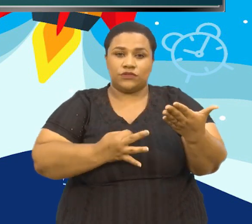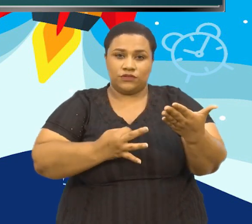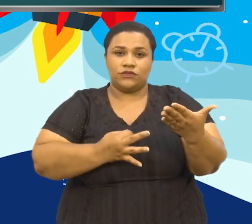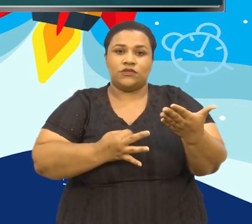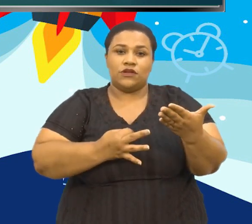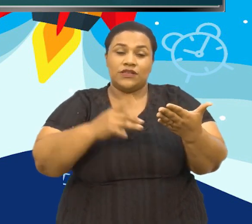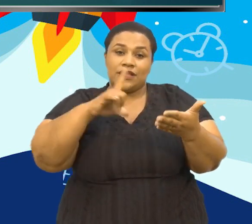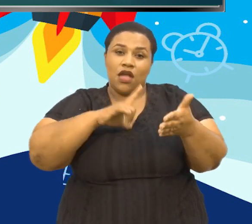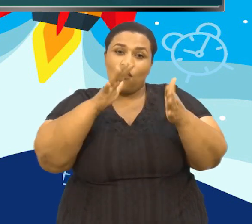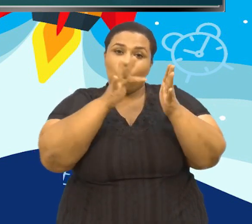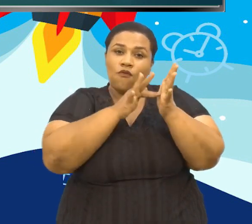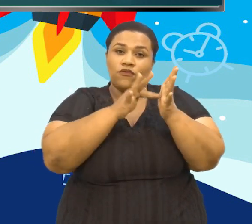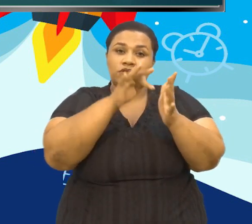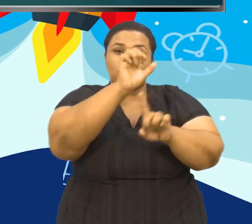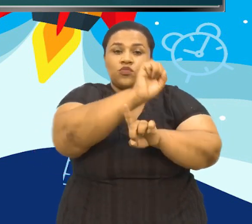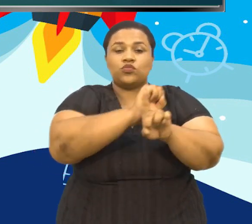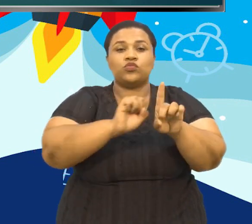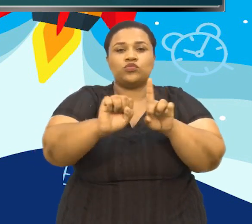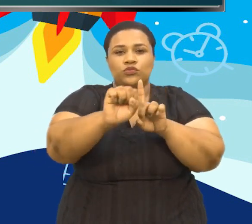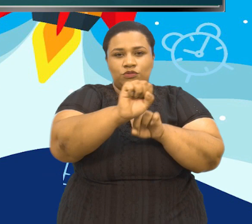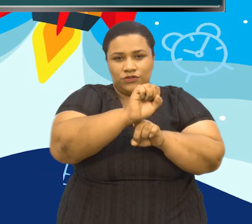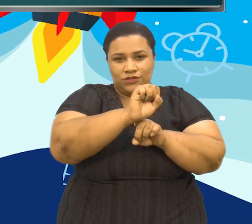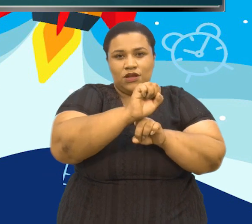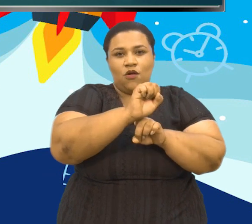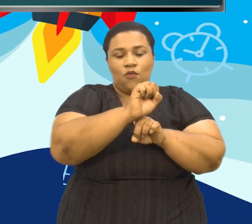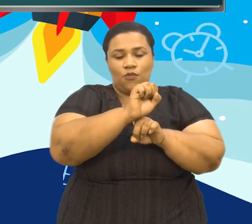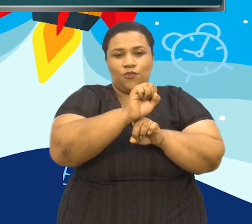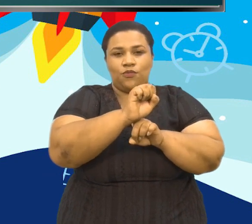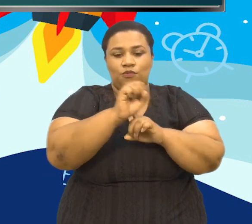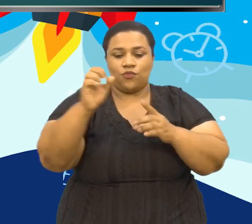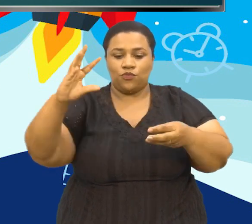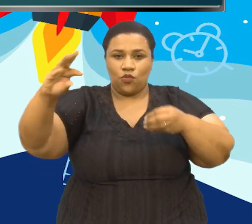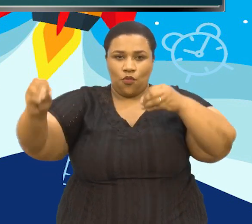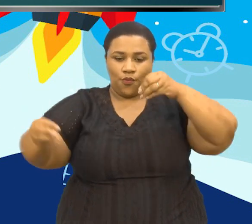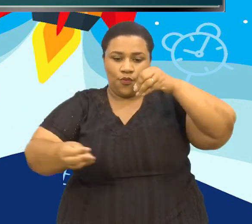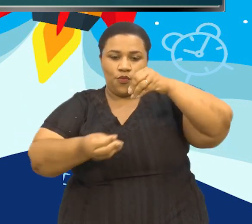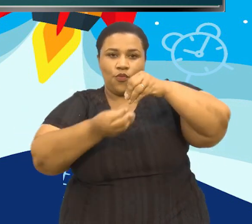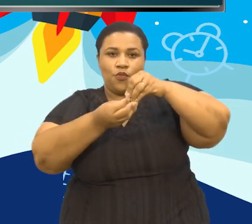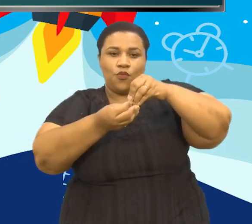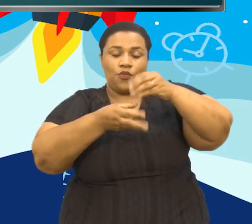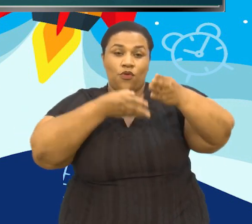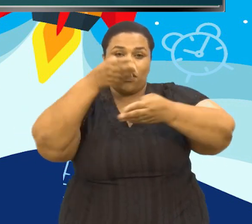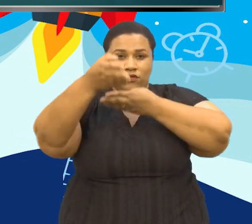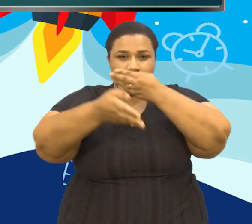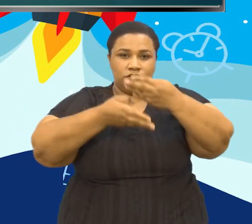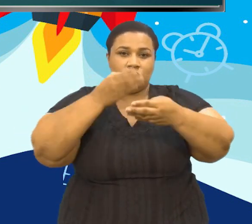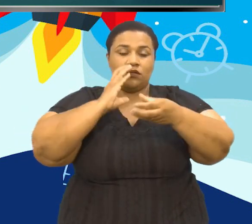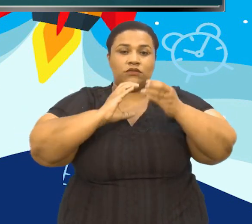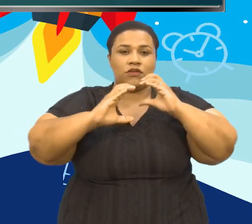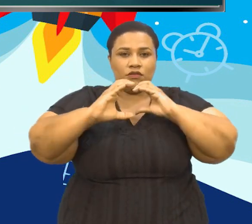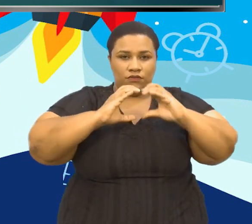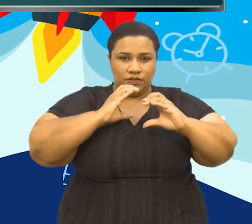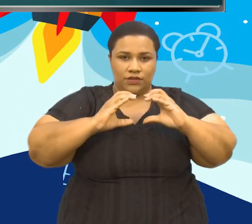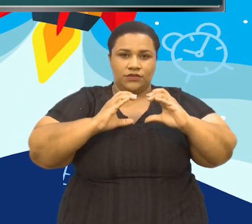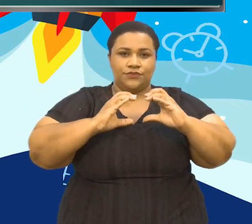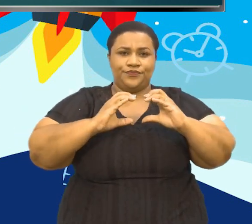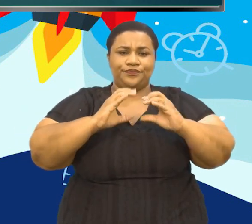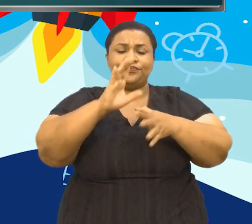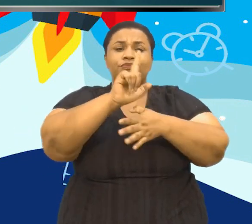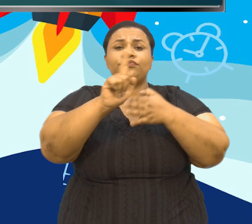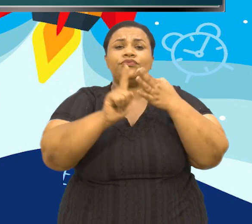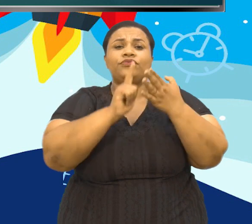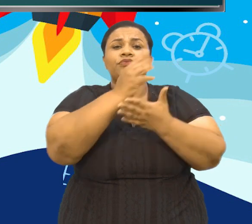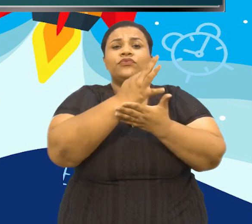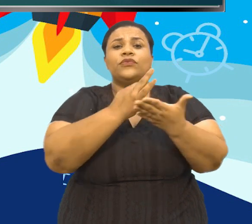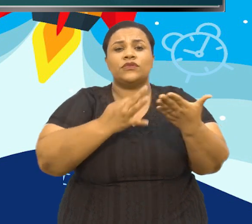textuais exercem uma função social dentro de um processo de comunicação. Quando a gente fala em gênero